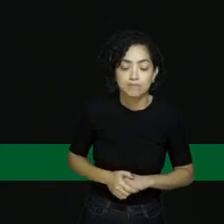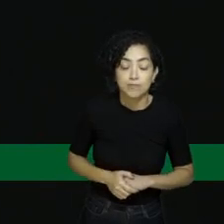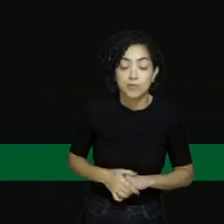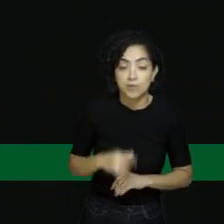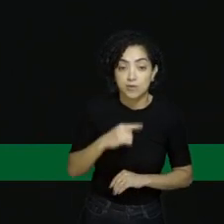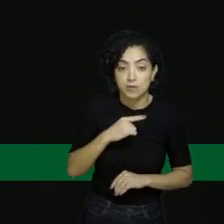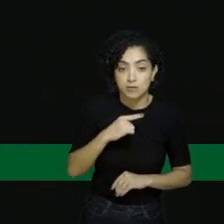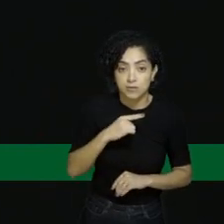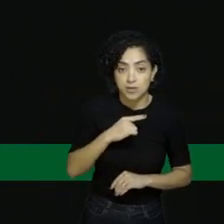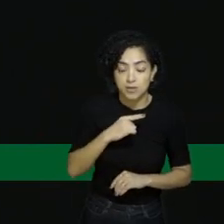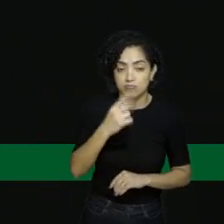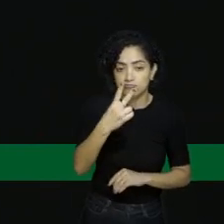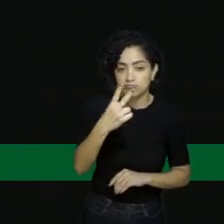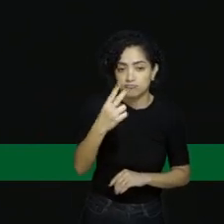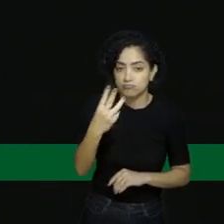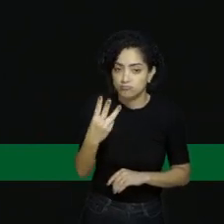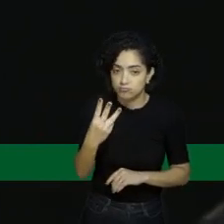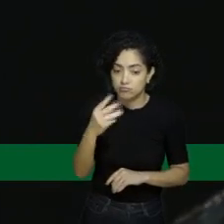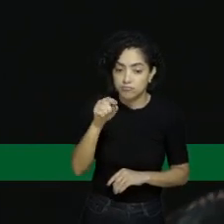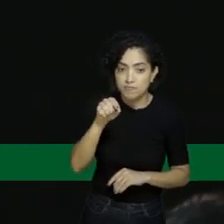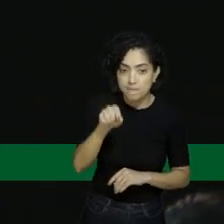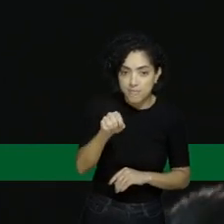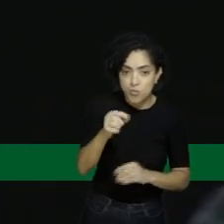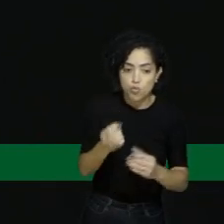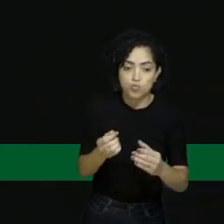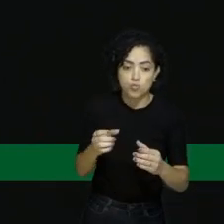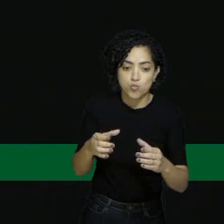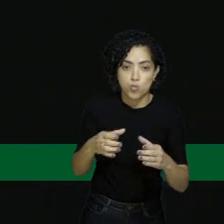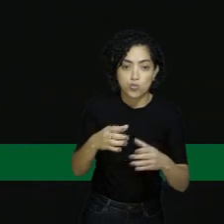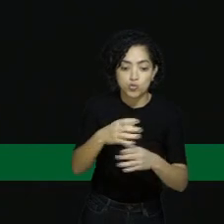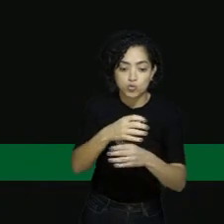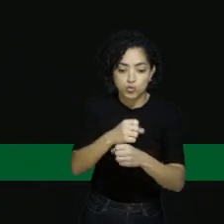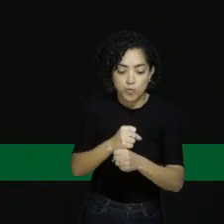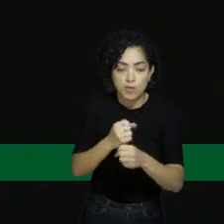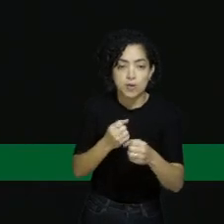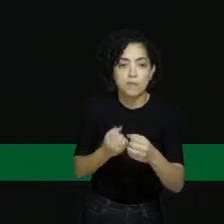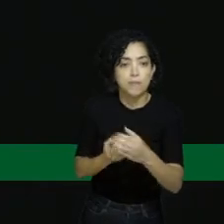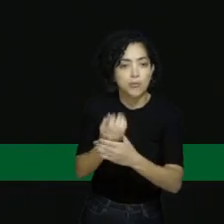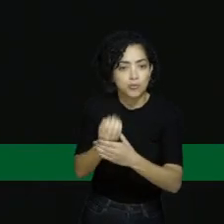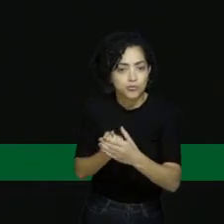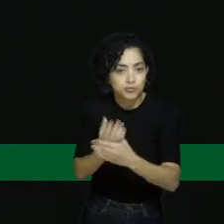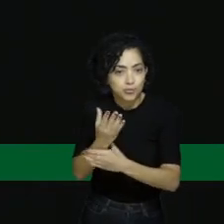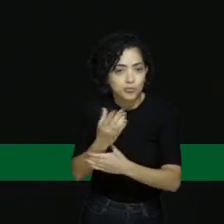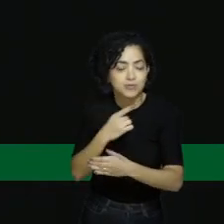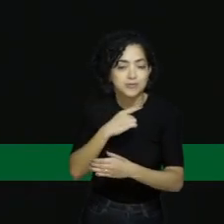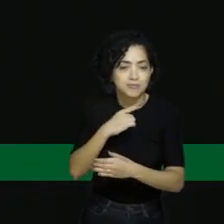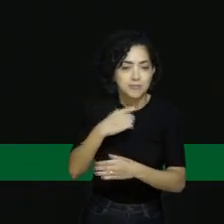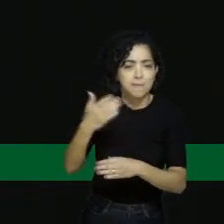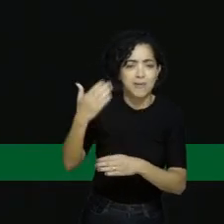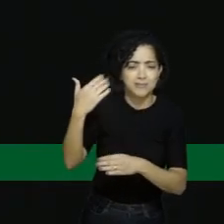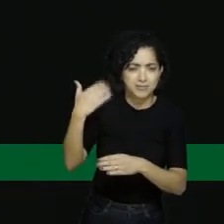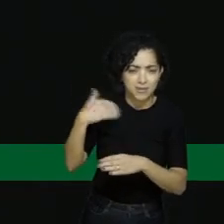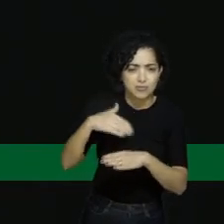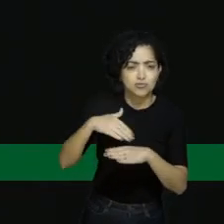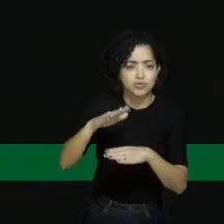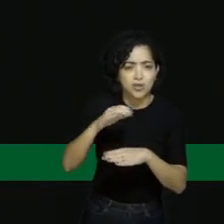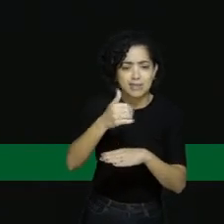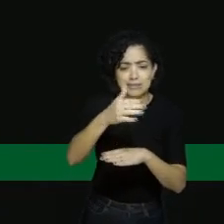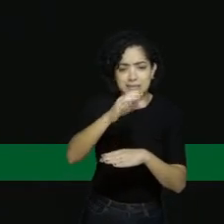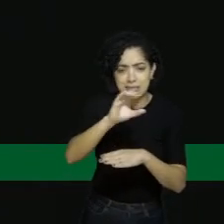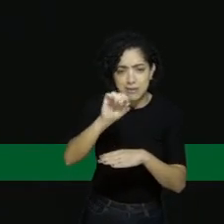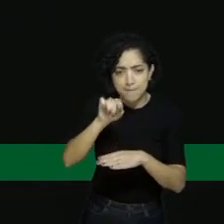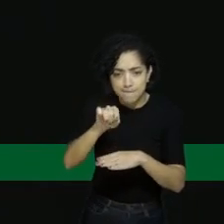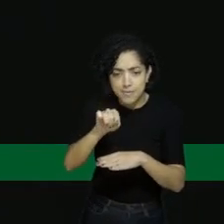temos 23 mil produtores de leite, já fomos 60, já fomos 80, no passado já fomos 100 mil